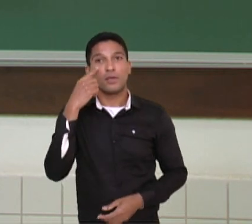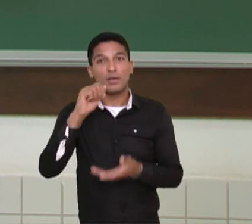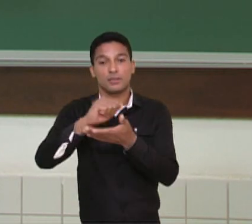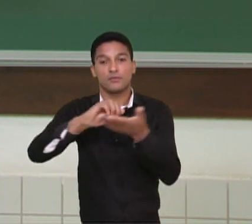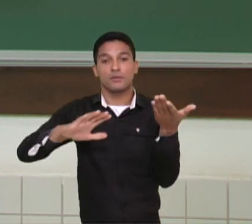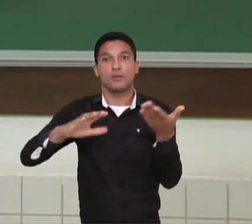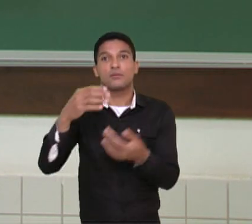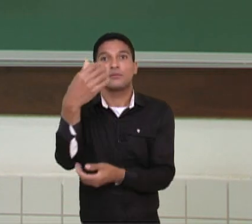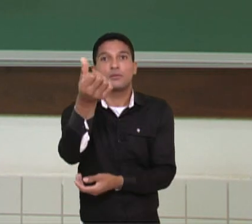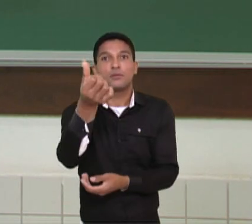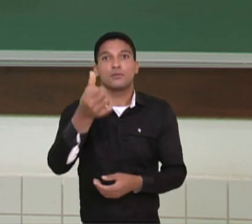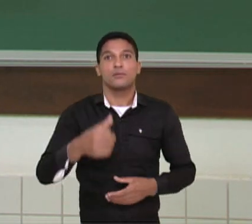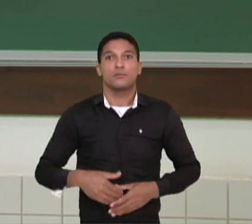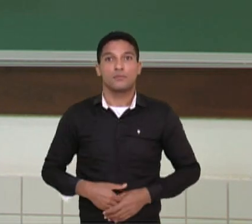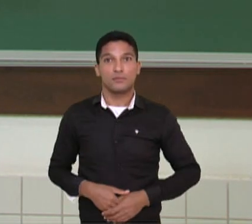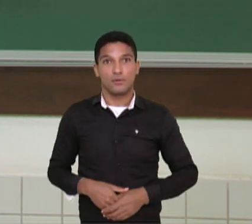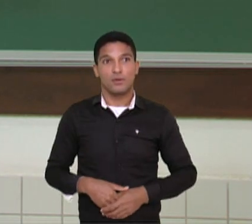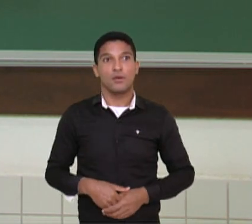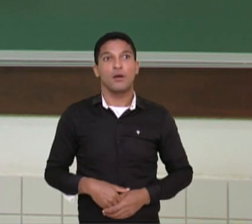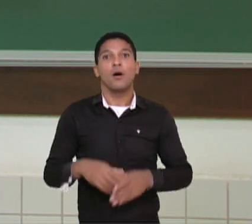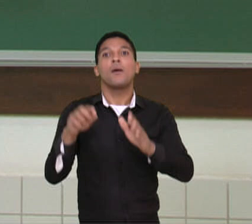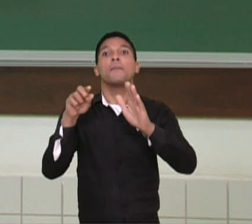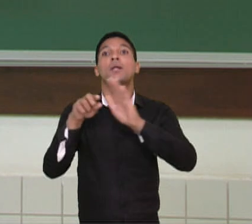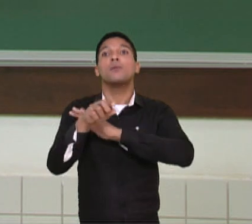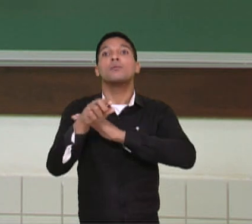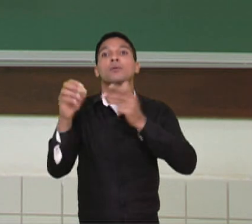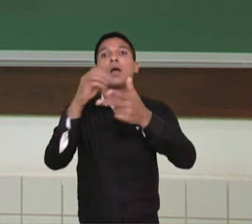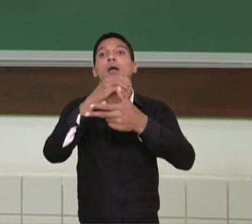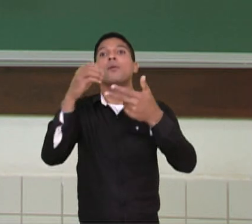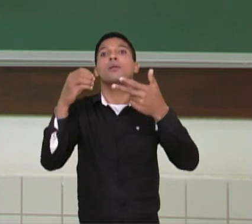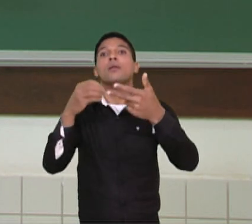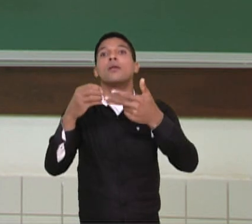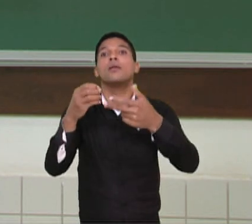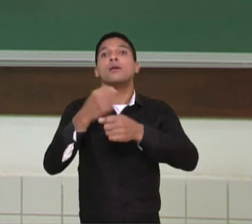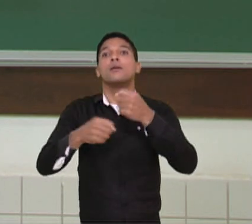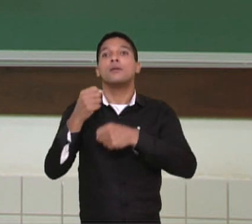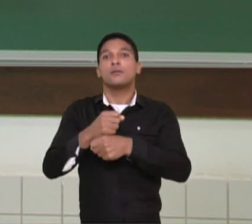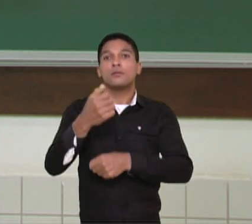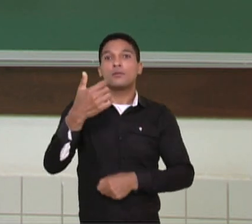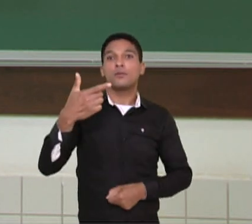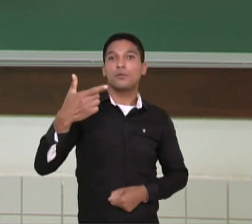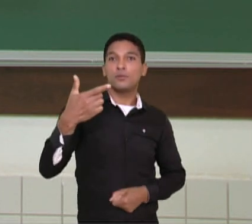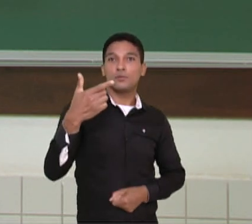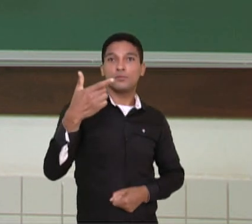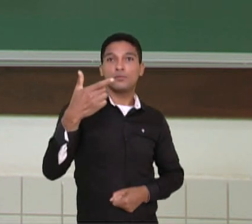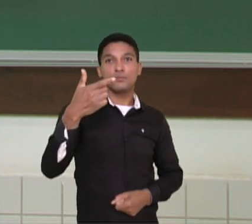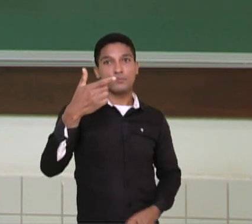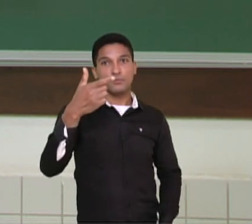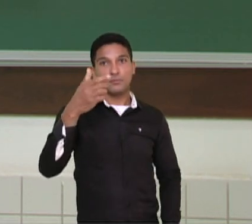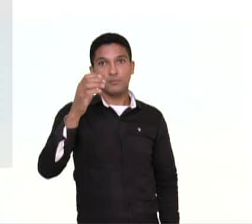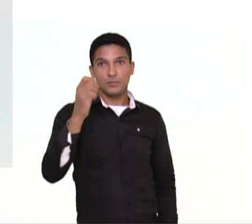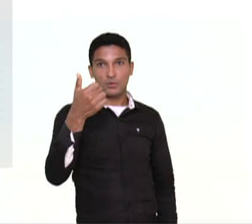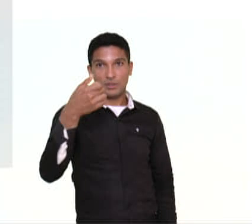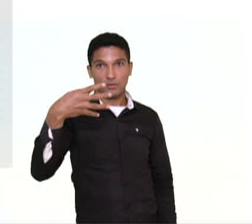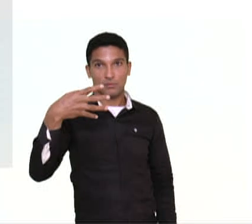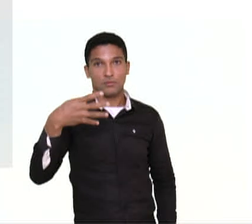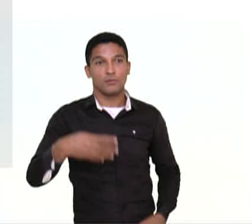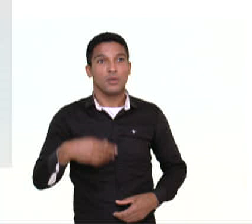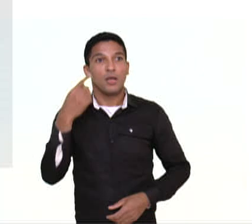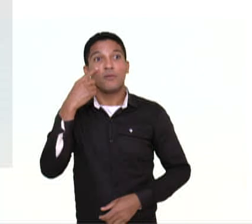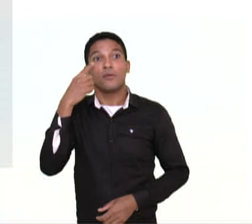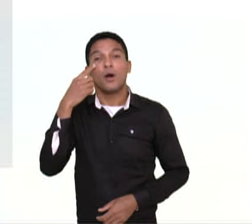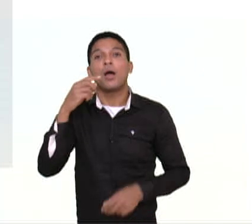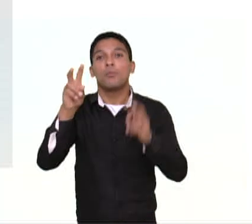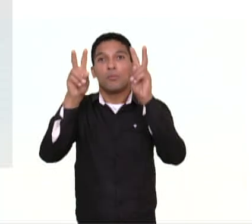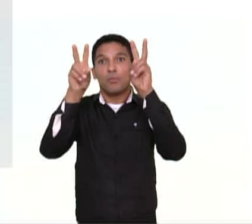atividade 6 é uma questão do Enem de 2014. O texto introduz uma reportagem a respeito do futuro da